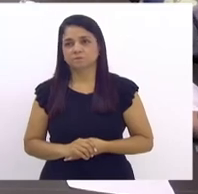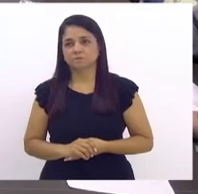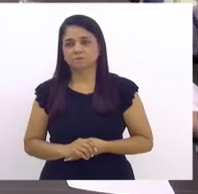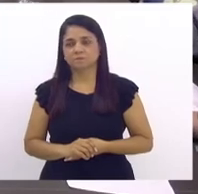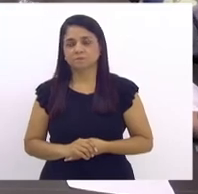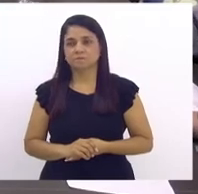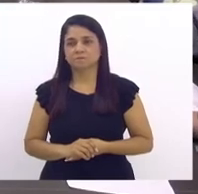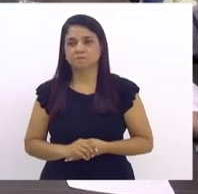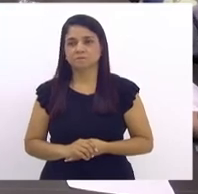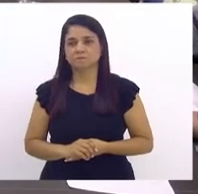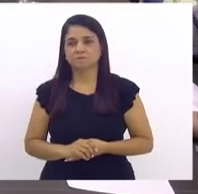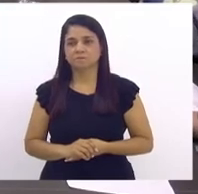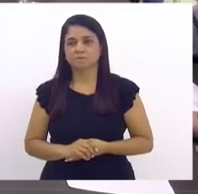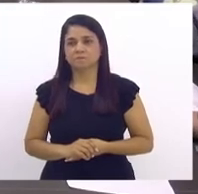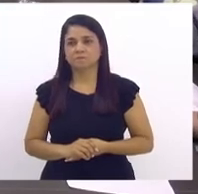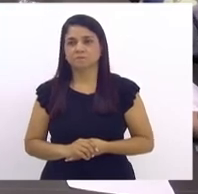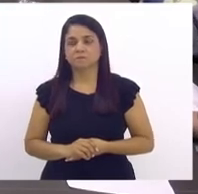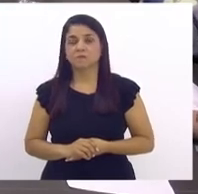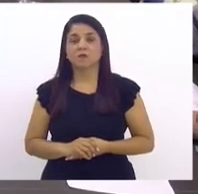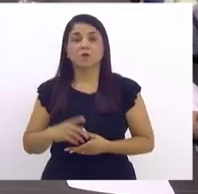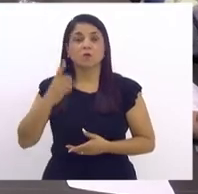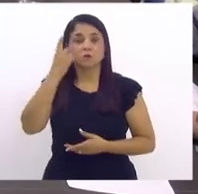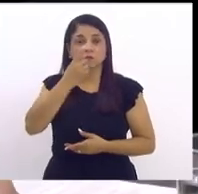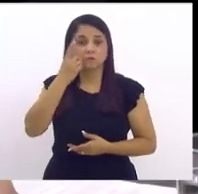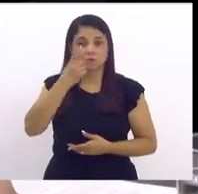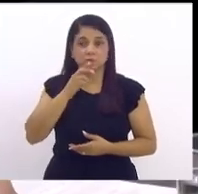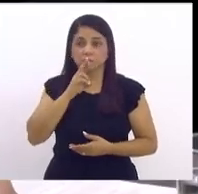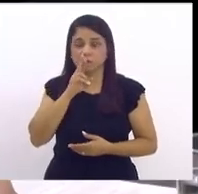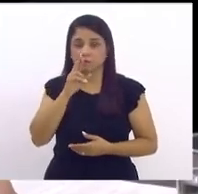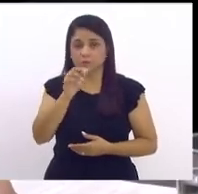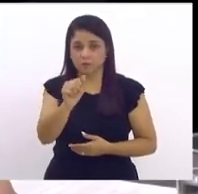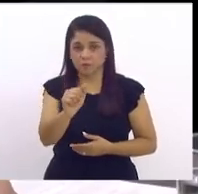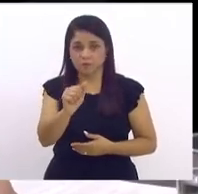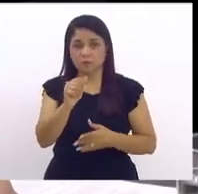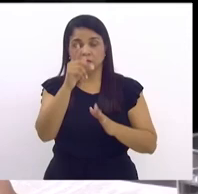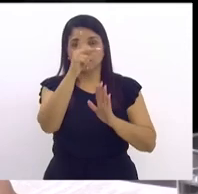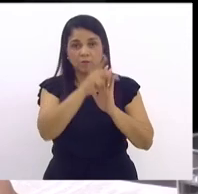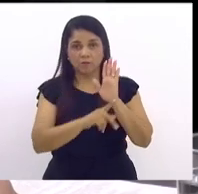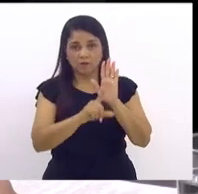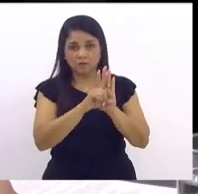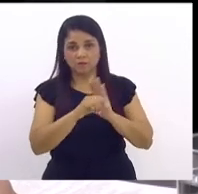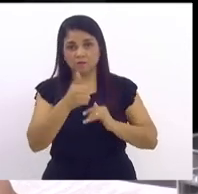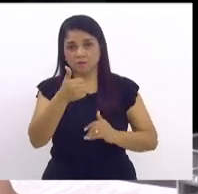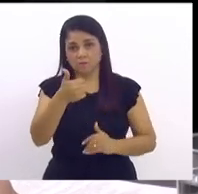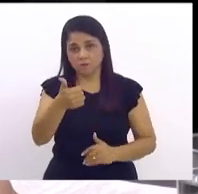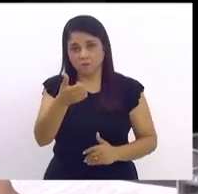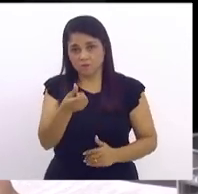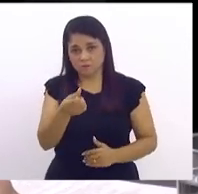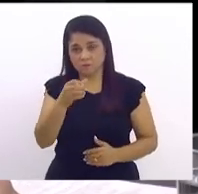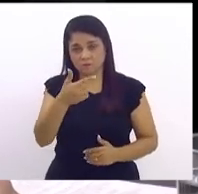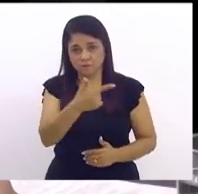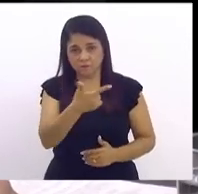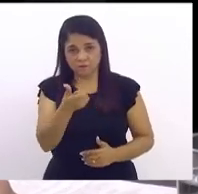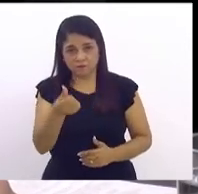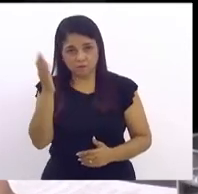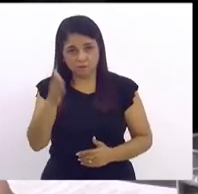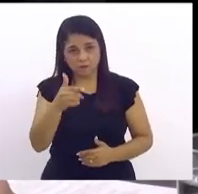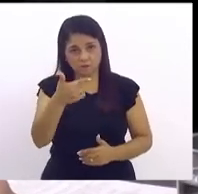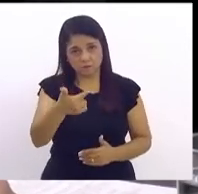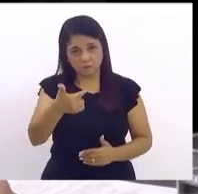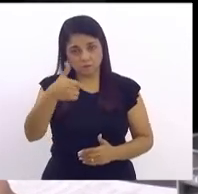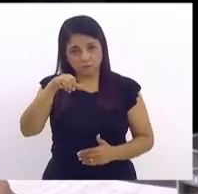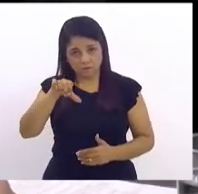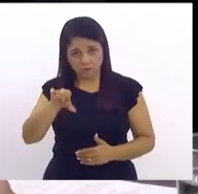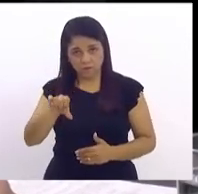Ainda de relatoria do deputado Rodrigo Amorim, projeto de lei número 1626 de 2019, de autoria